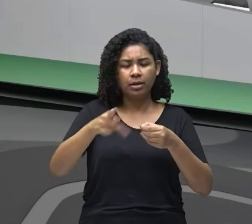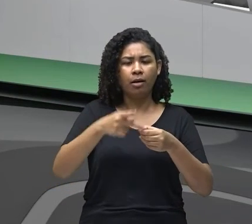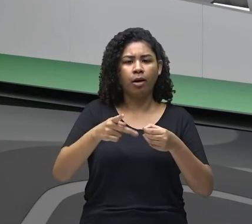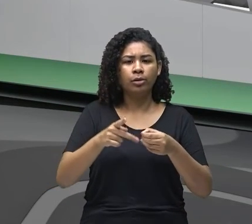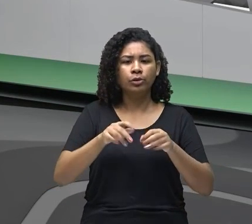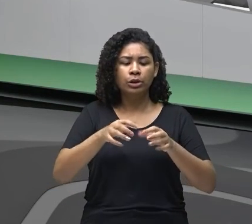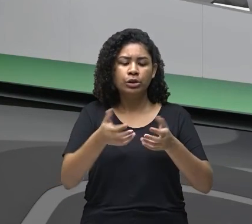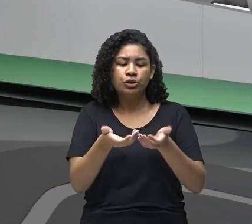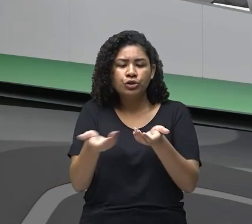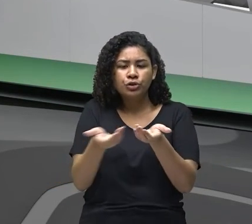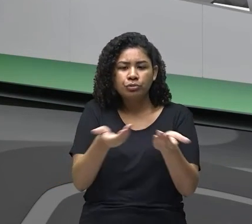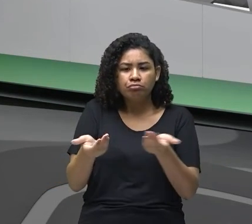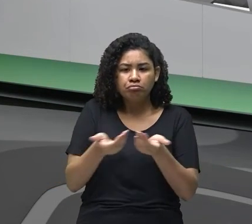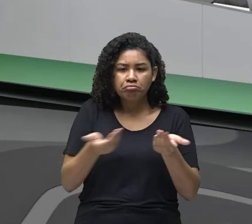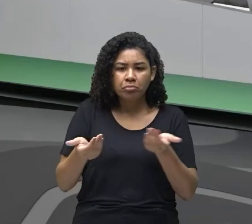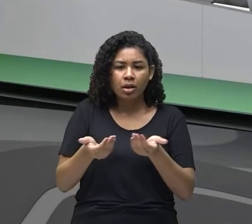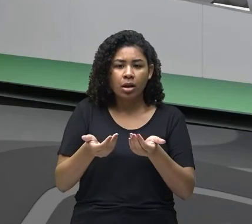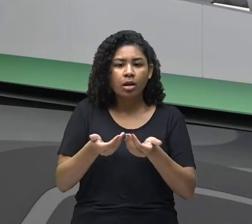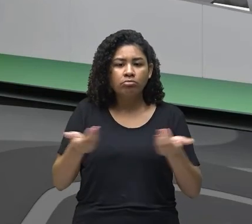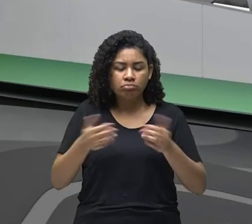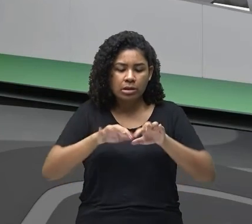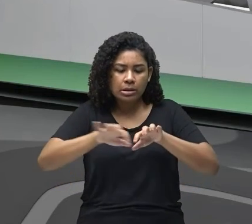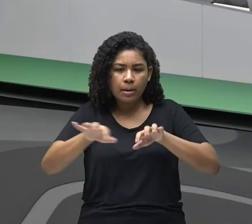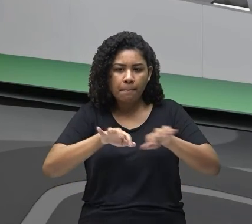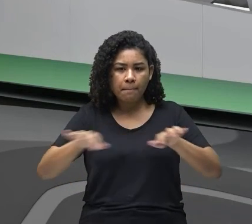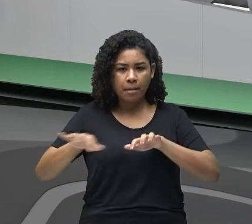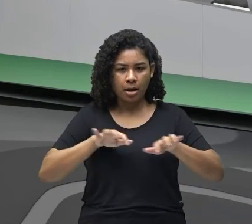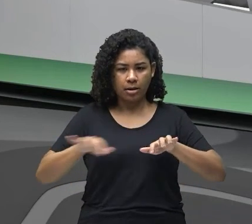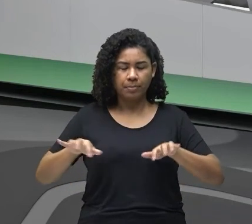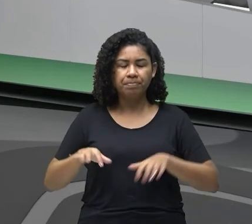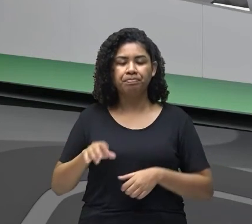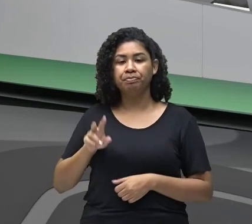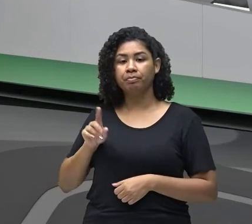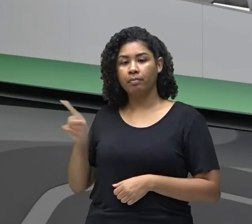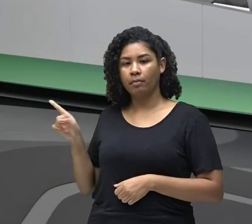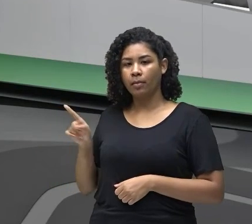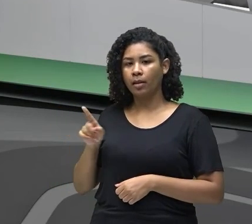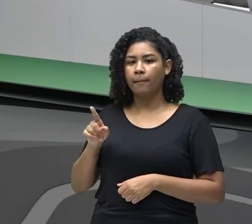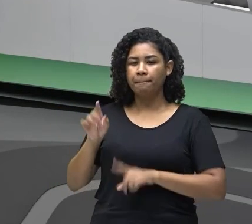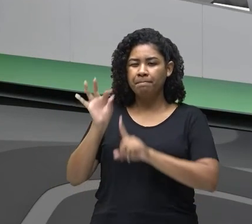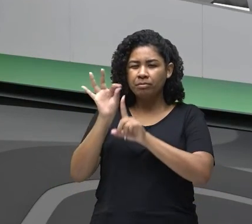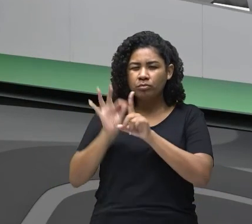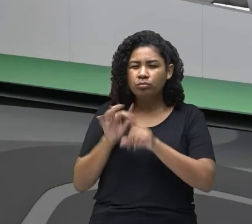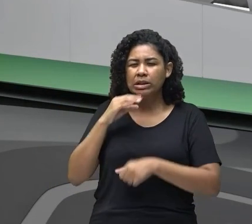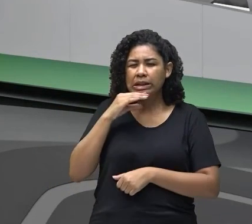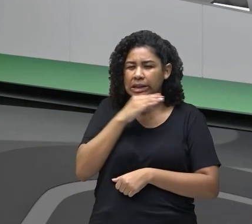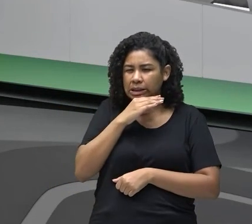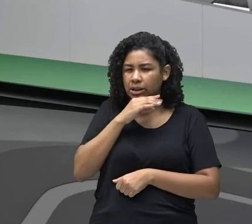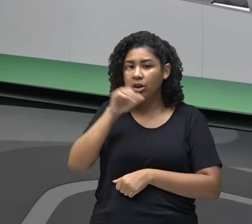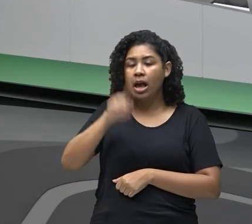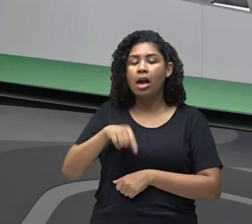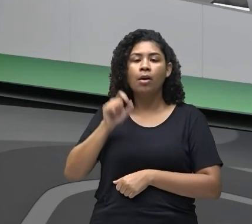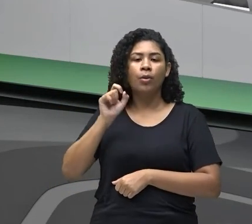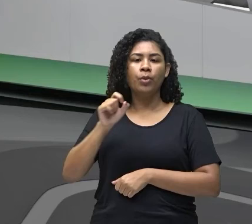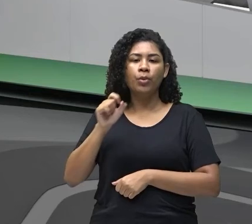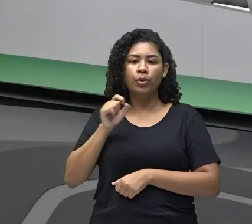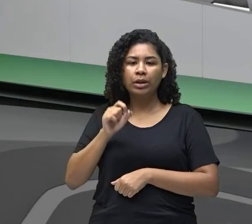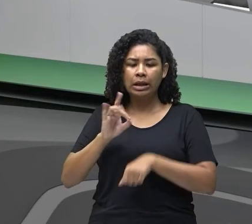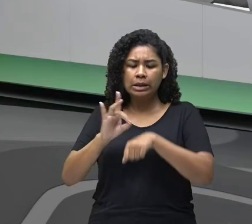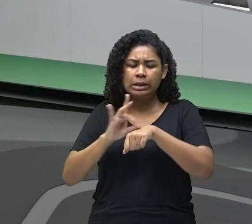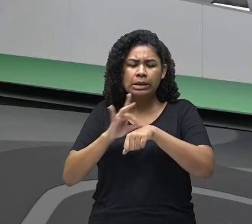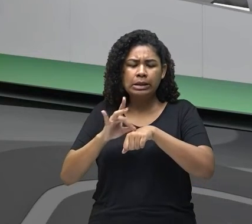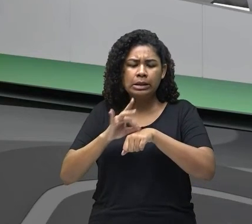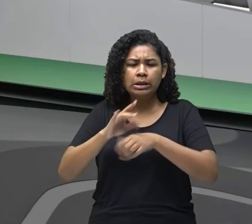dividindo. Por exemplo, lá no fundinho, o que eu tenho? O asfalto. Aquele asfalto que é utilizado lá na rua, né?